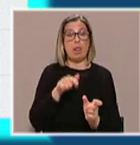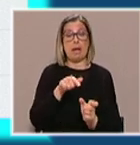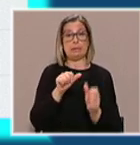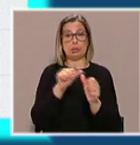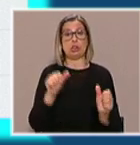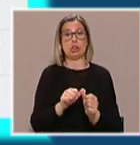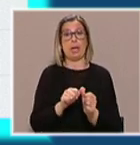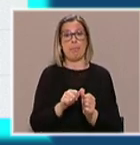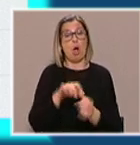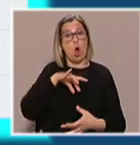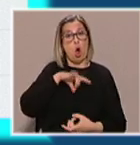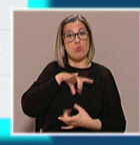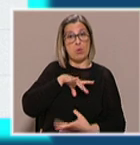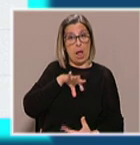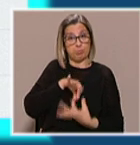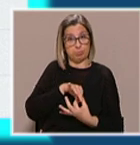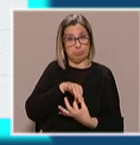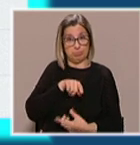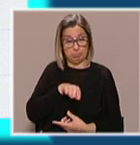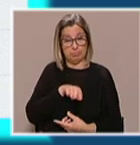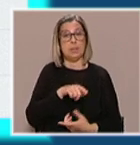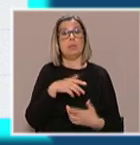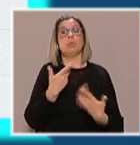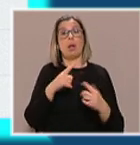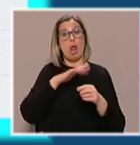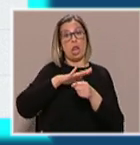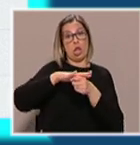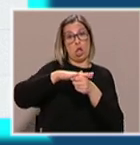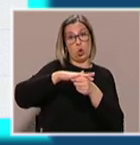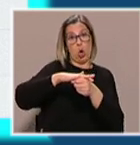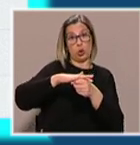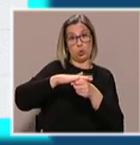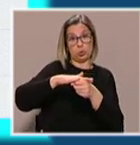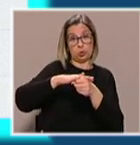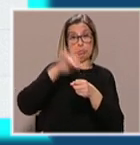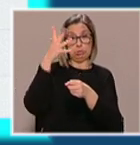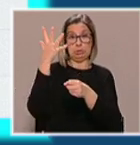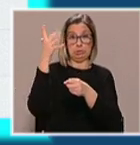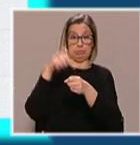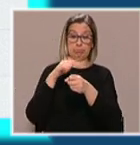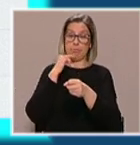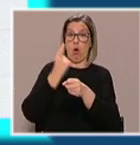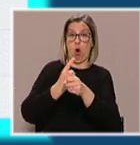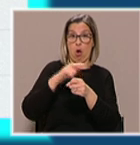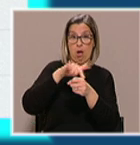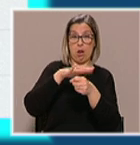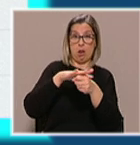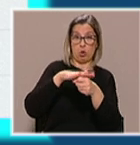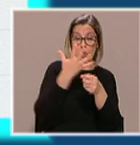recebe mensagens nervosas, através dos neurónios, que vão emitir uma resposta e